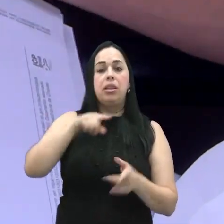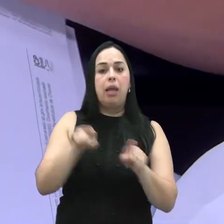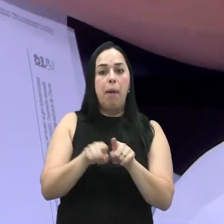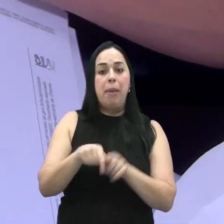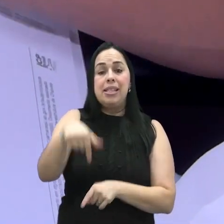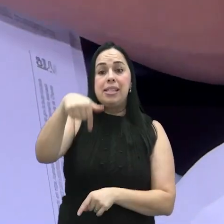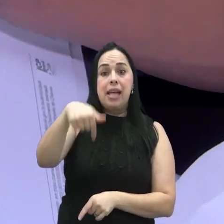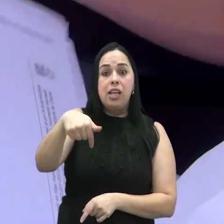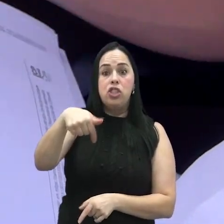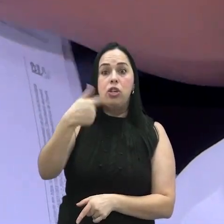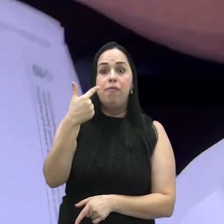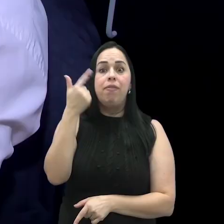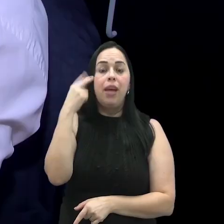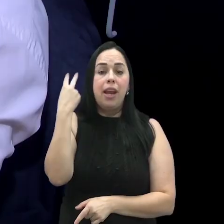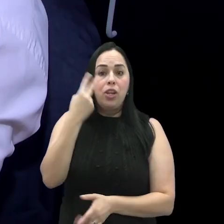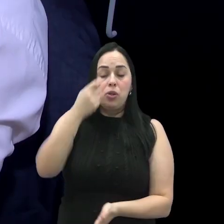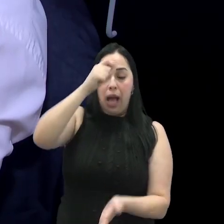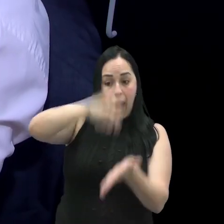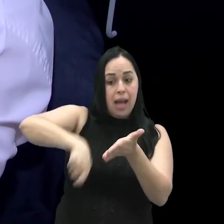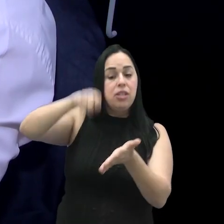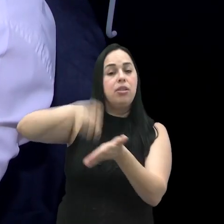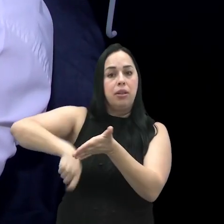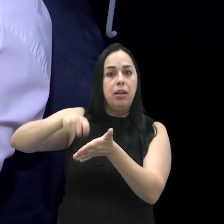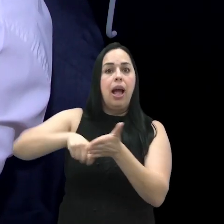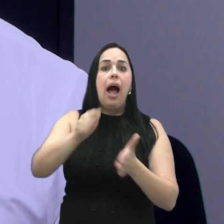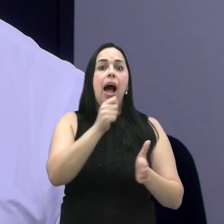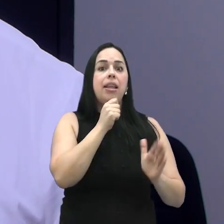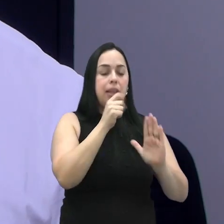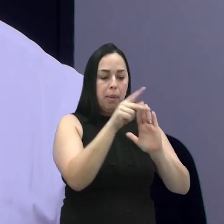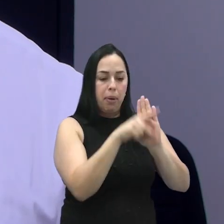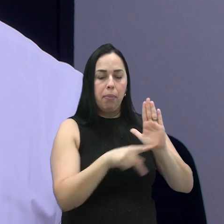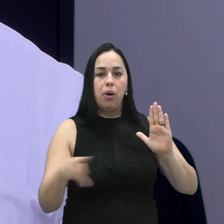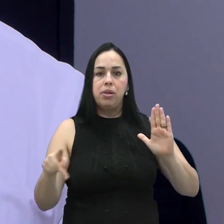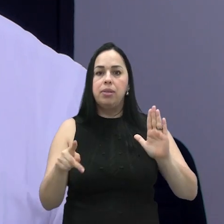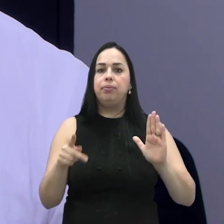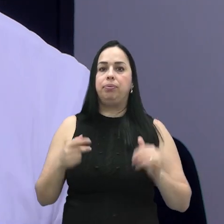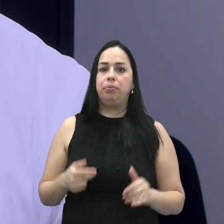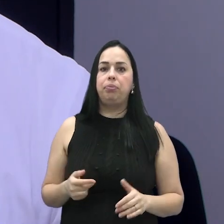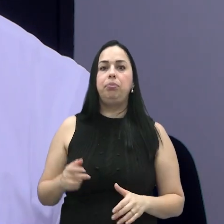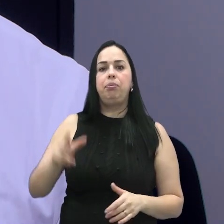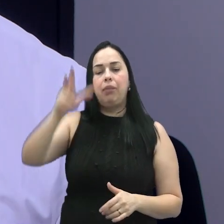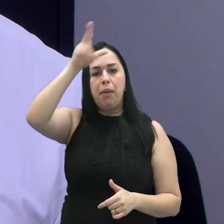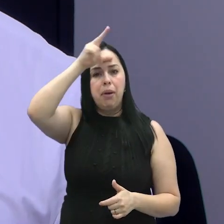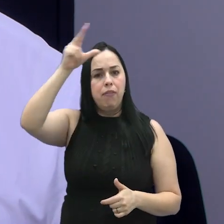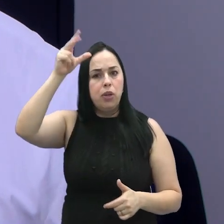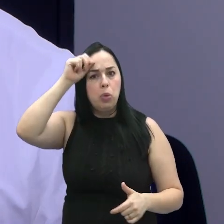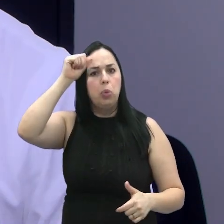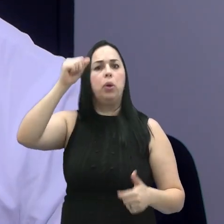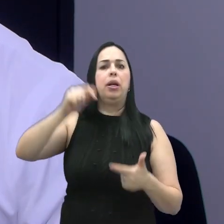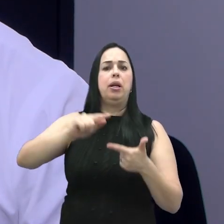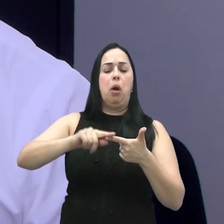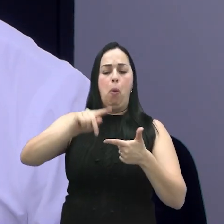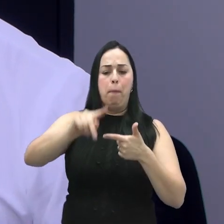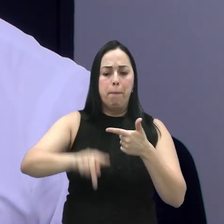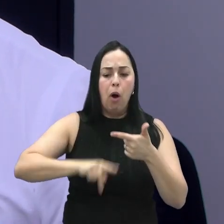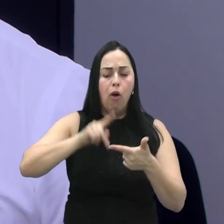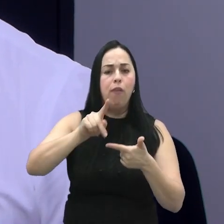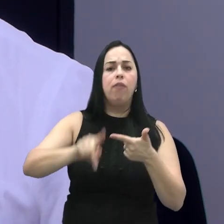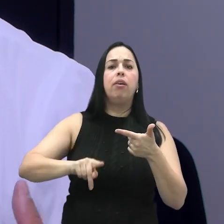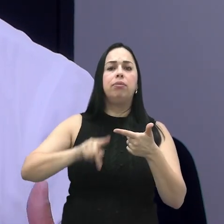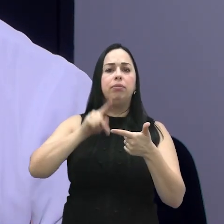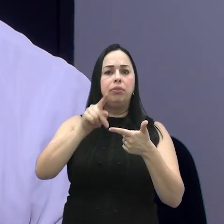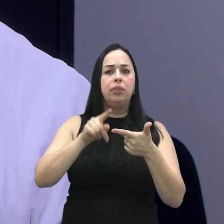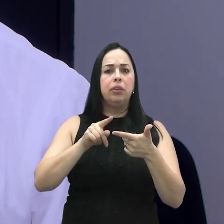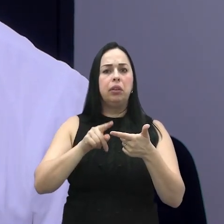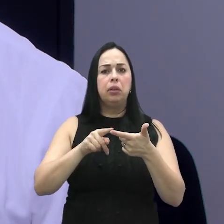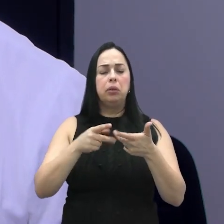outros 7 parlamentares, está em tramitação. A prefeitura ganha força, o prefeito ganha força, a população também